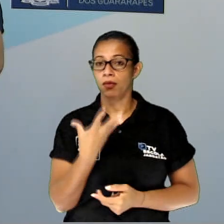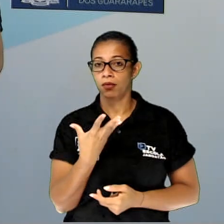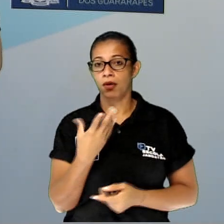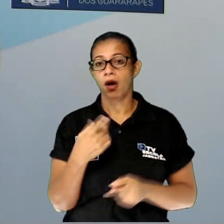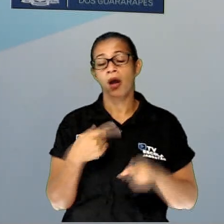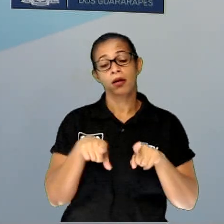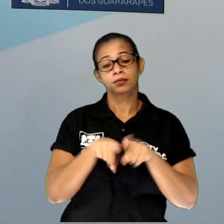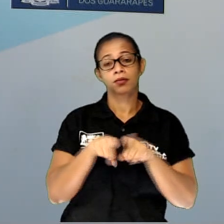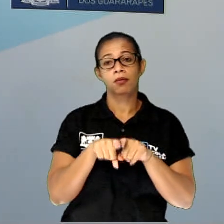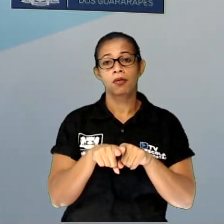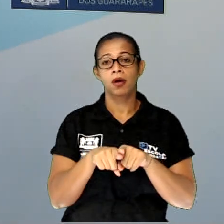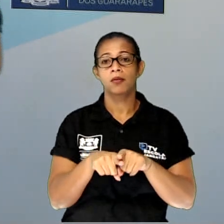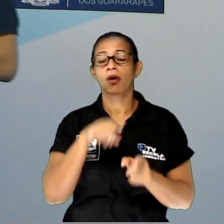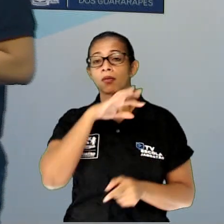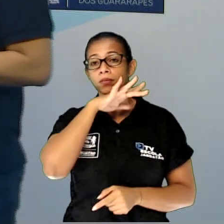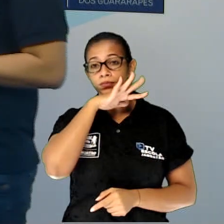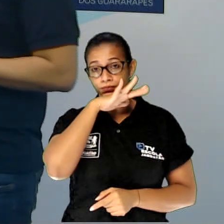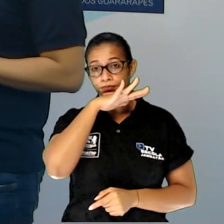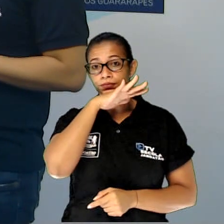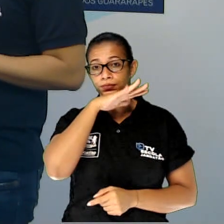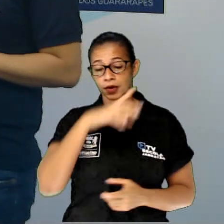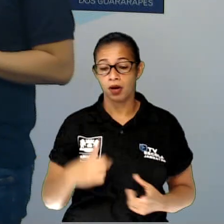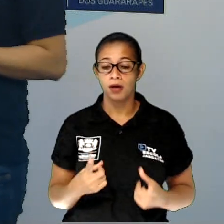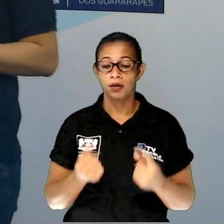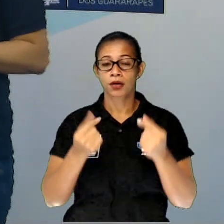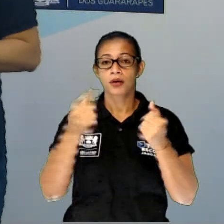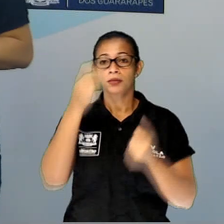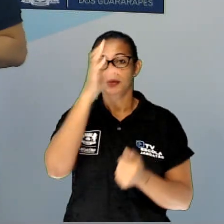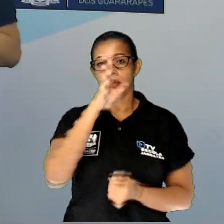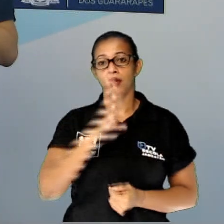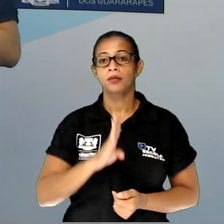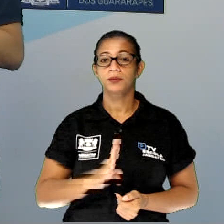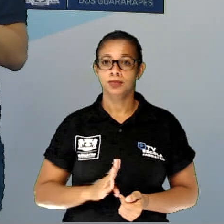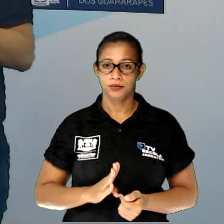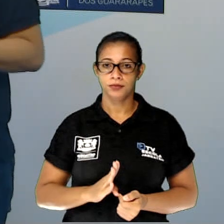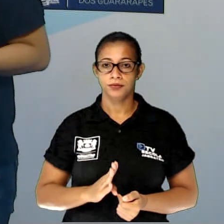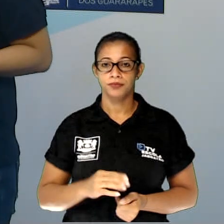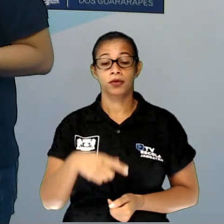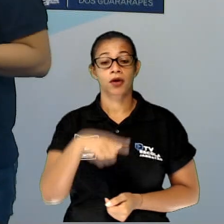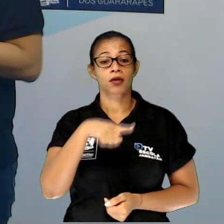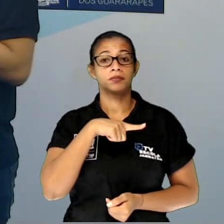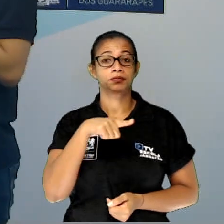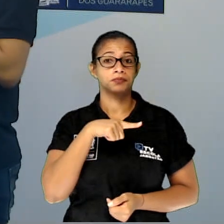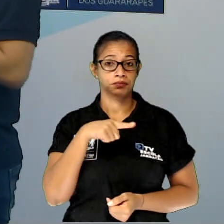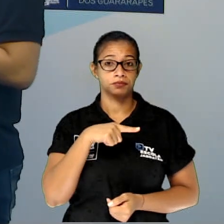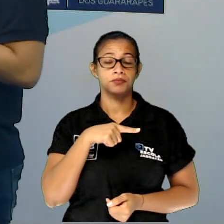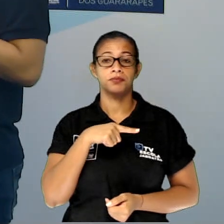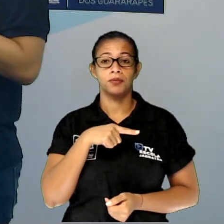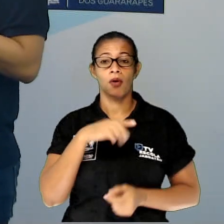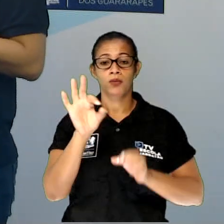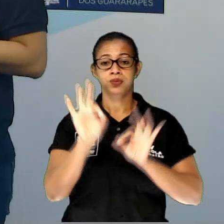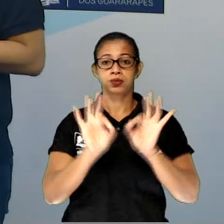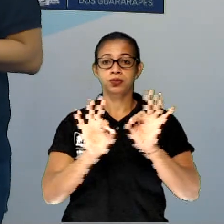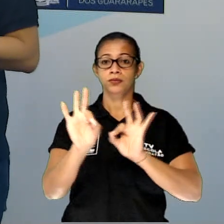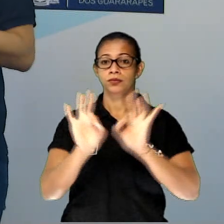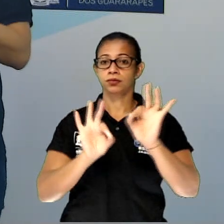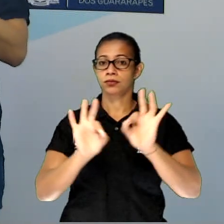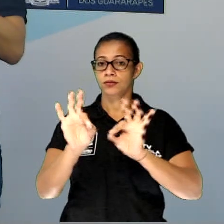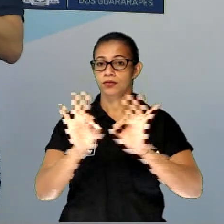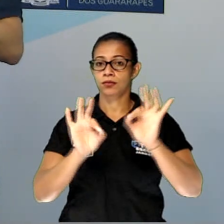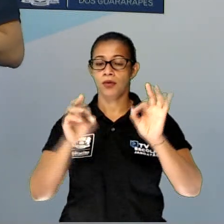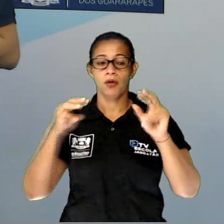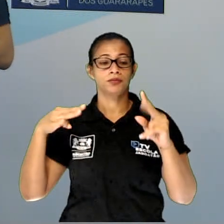para a economia brasileira. Para isso, ele desenvolveu o chamado Plano de Metas, que era um plano de modernização